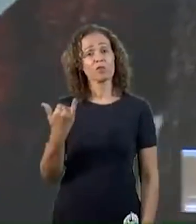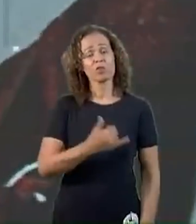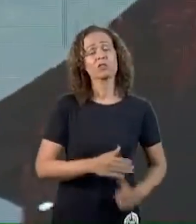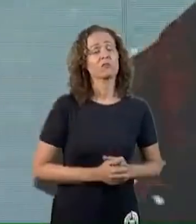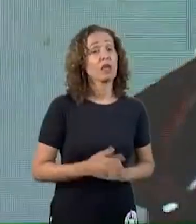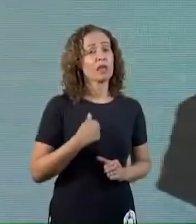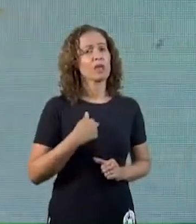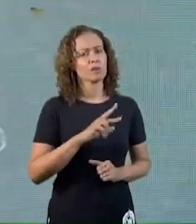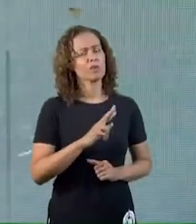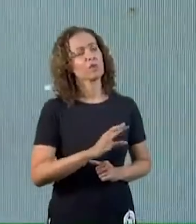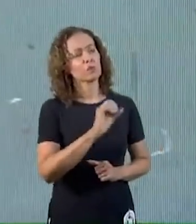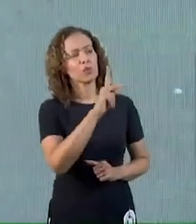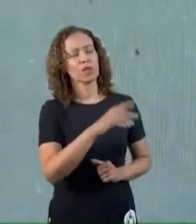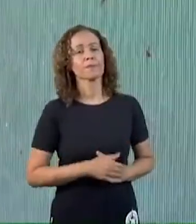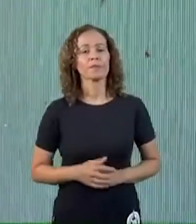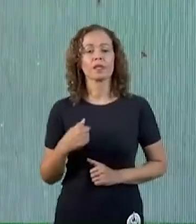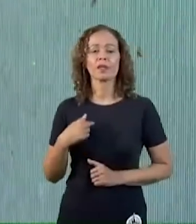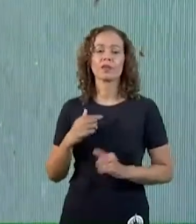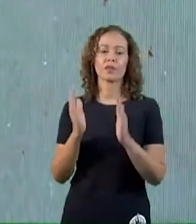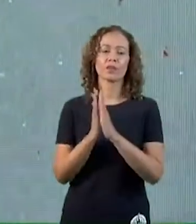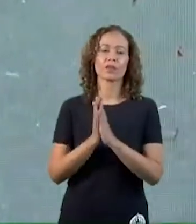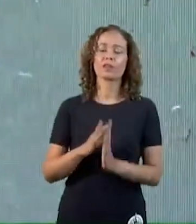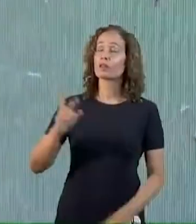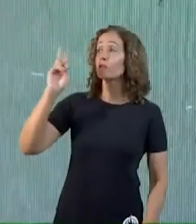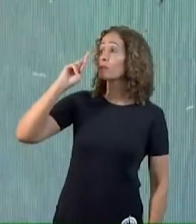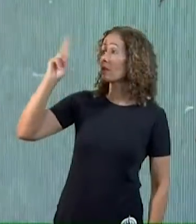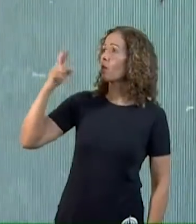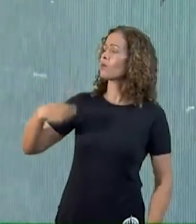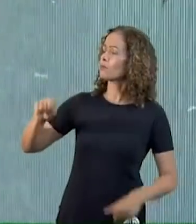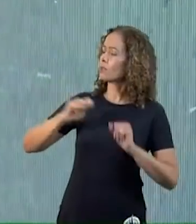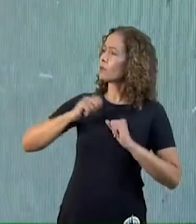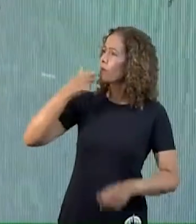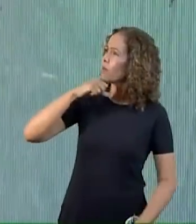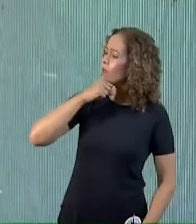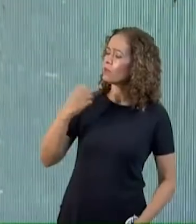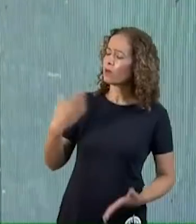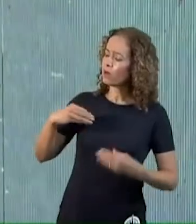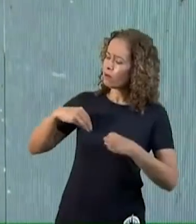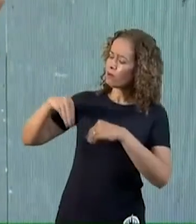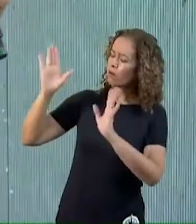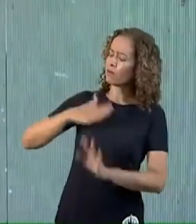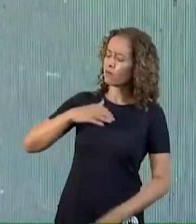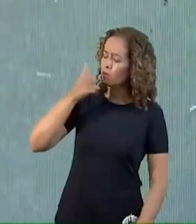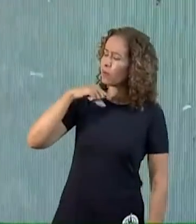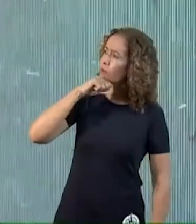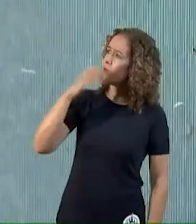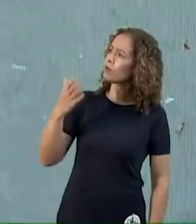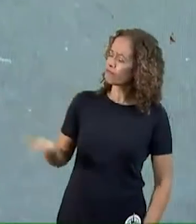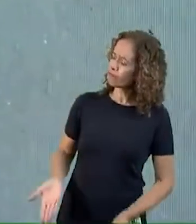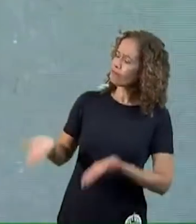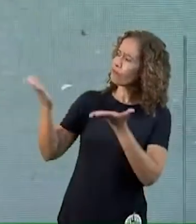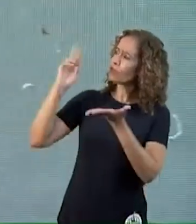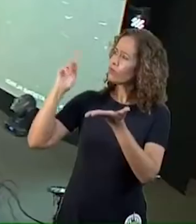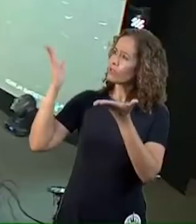fui orar: Senhor, o Senhor me deu minha mãe, o Senhor levou minha mãe. Bendito seja o nome do Senhor. Eu vou brigar com Deus?